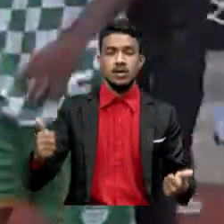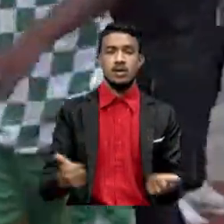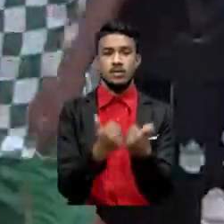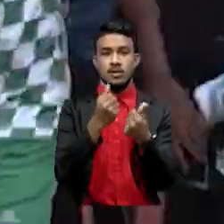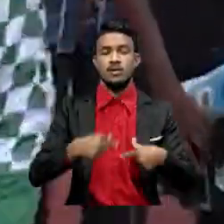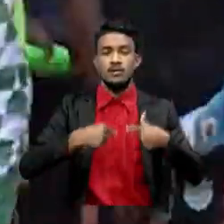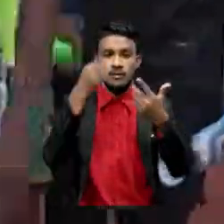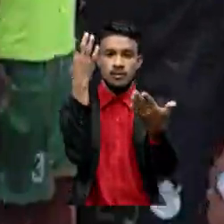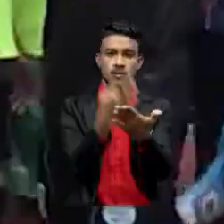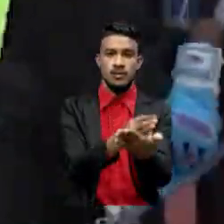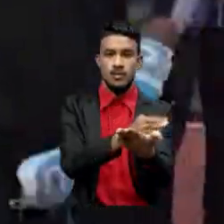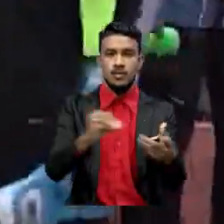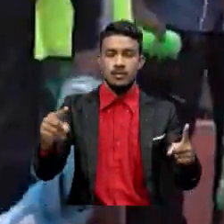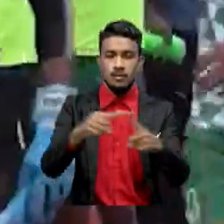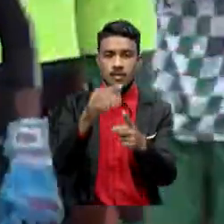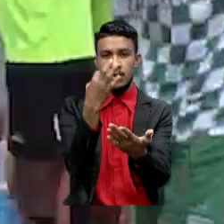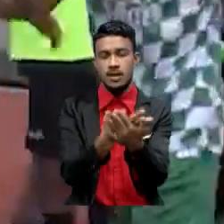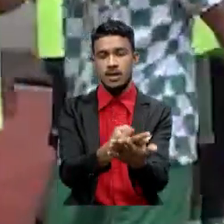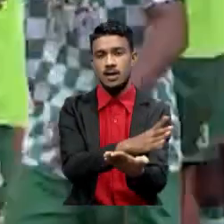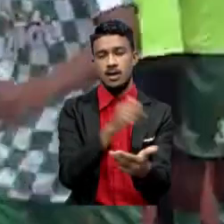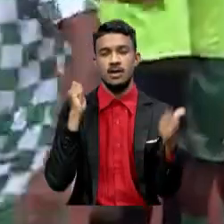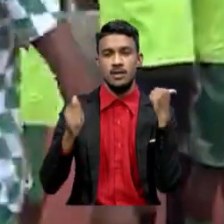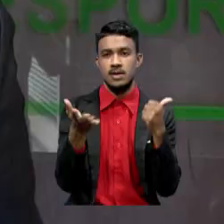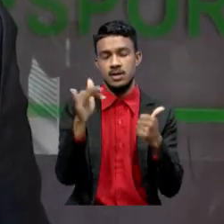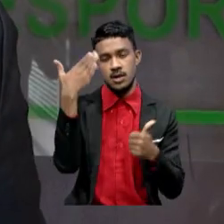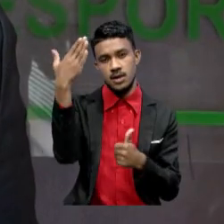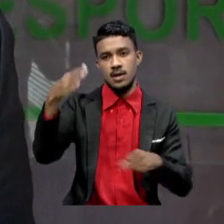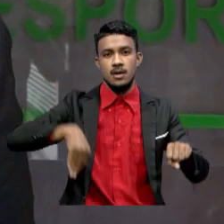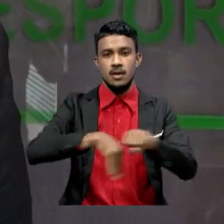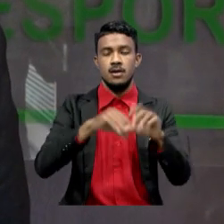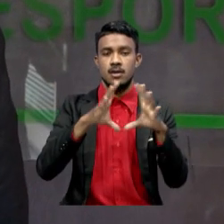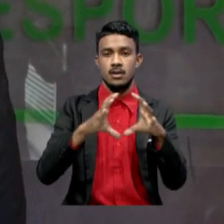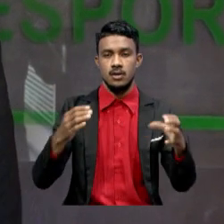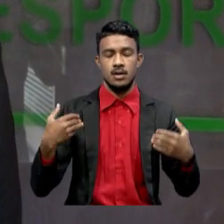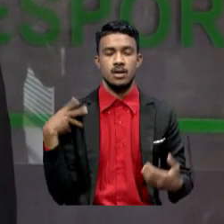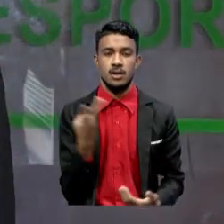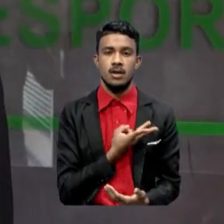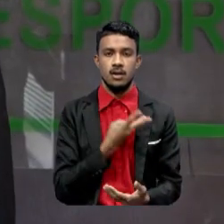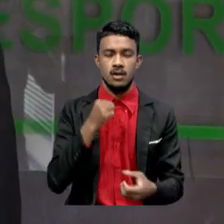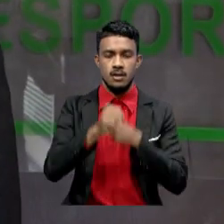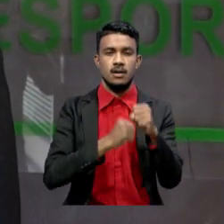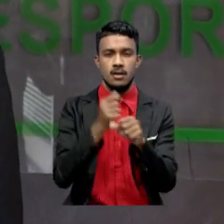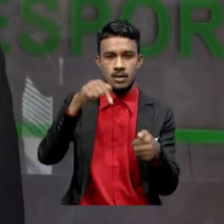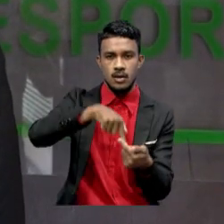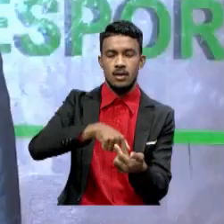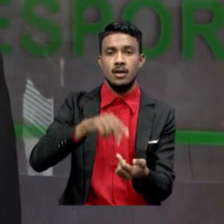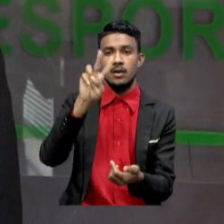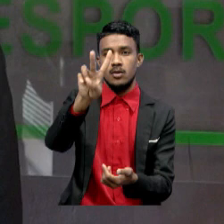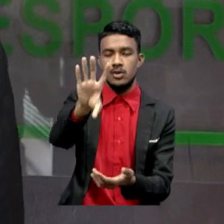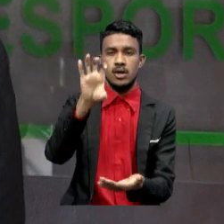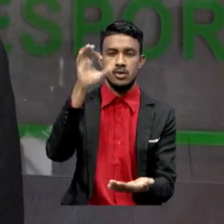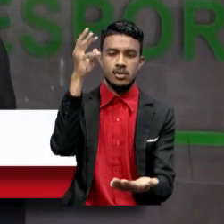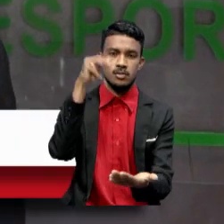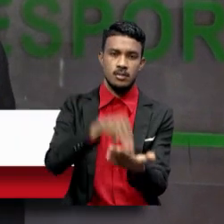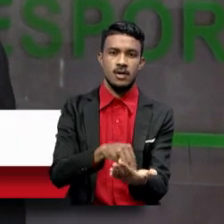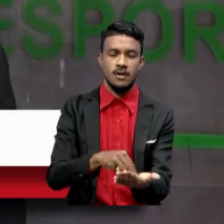orçamento refere atu financia atividade sira e a Liga. Ainda nem está o 200 mil a apoia Liga